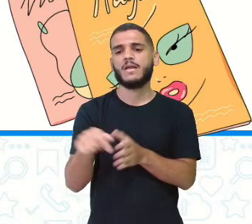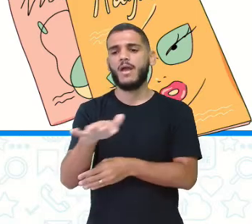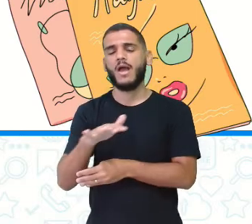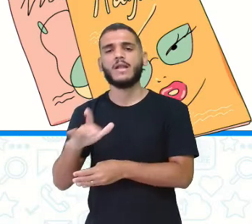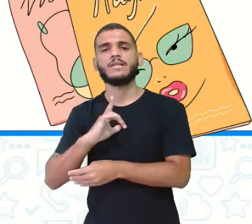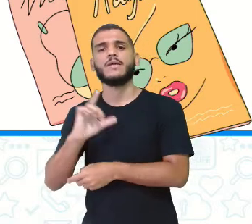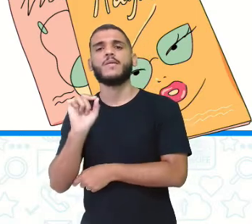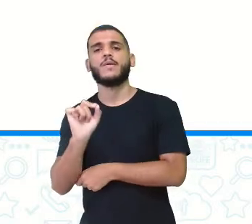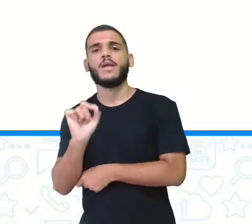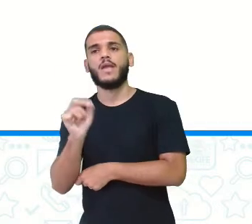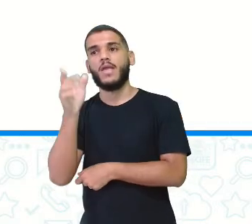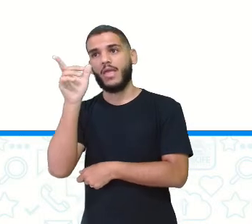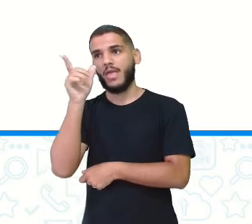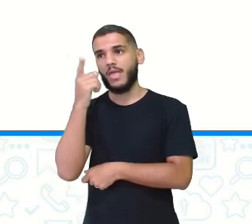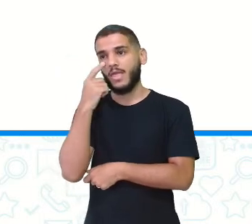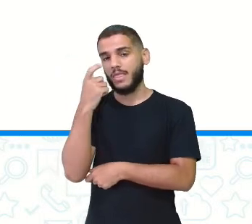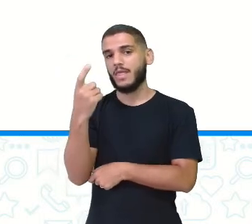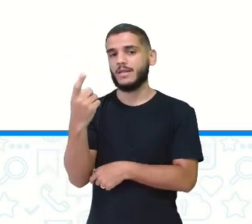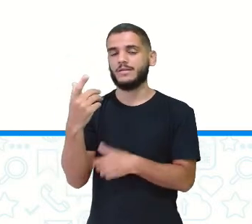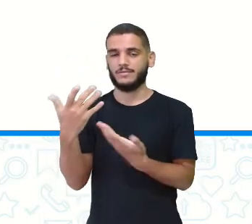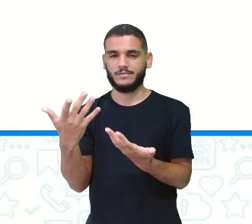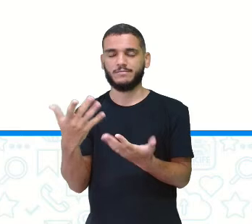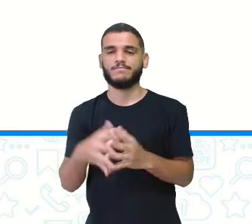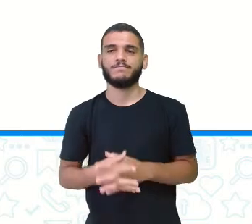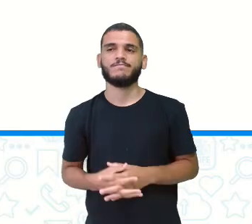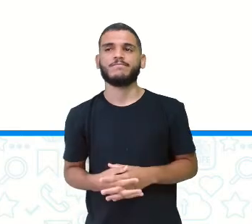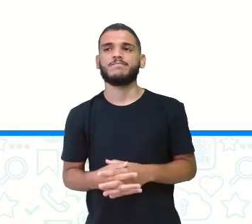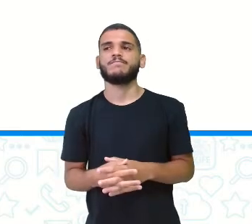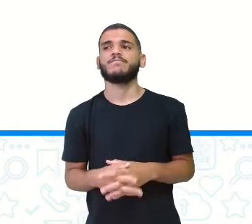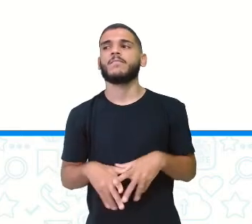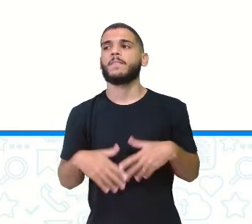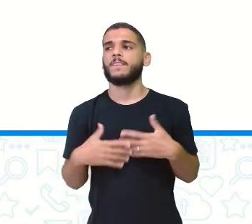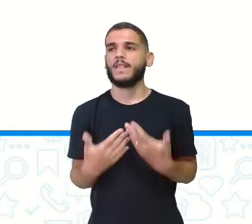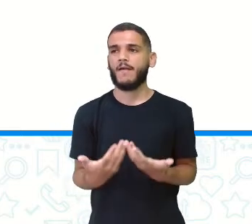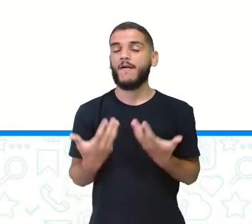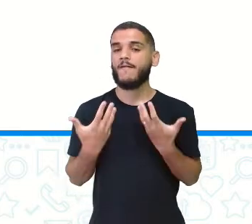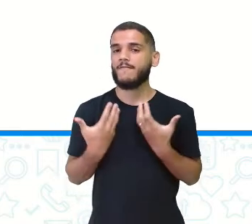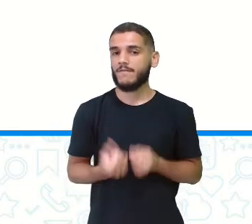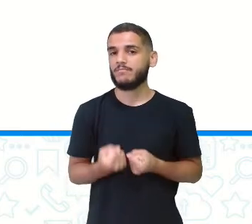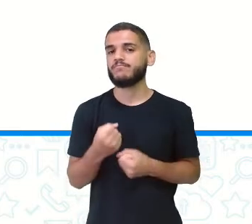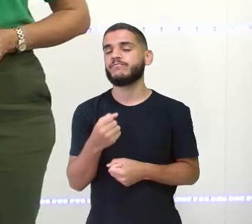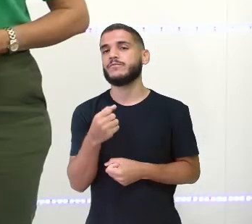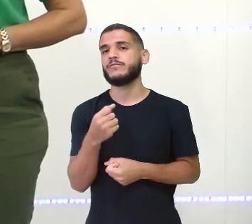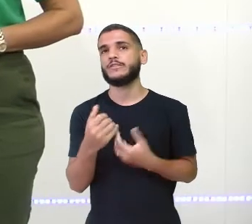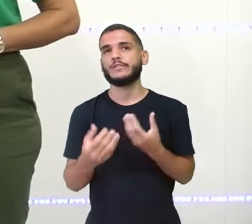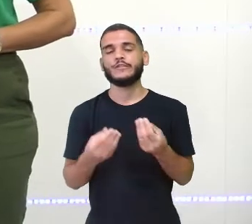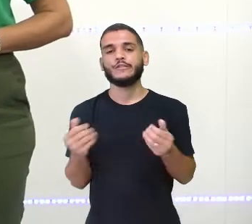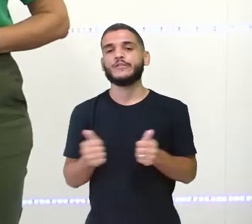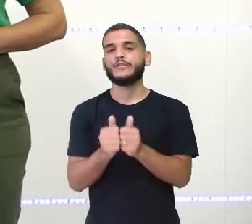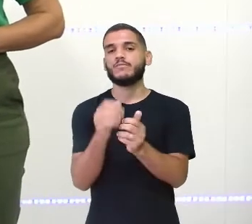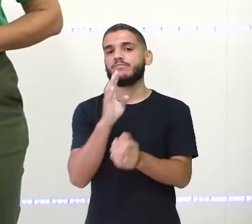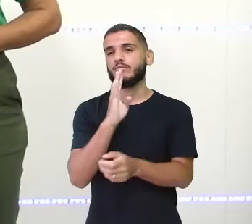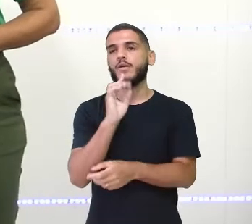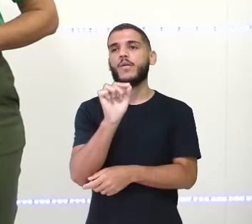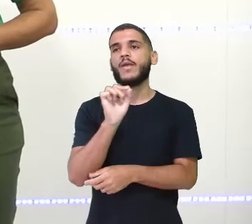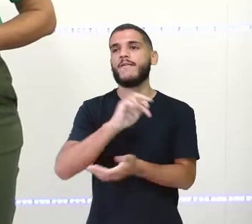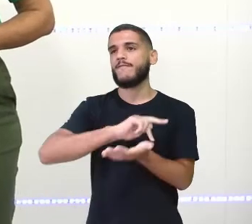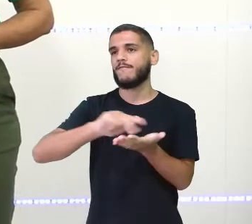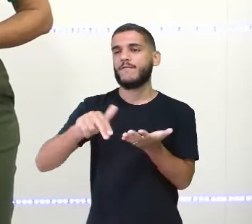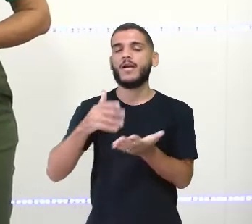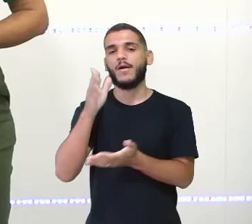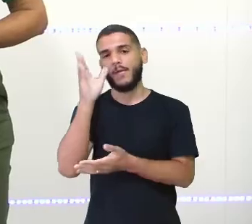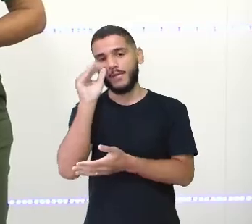mais tem interesse em conhecer. Vamos aqui agora conhecer outras curiosidades. Que